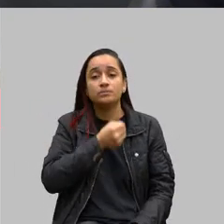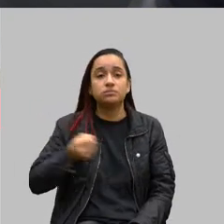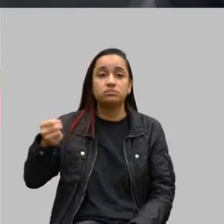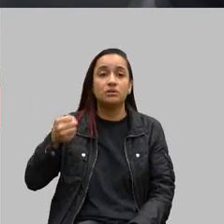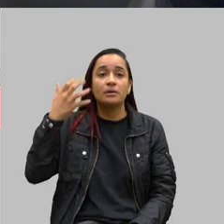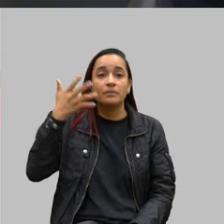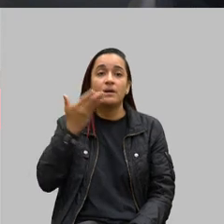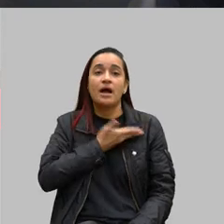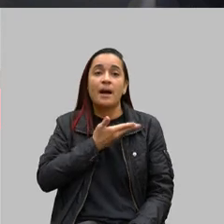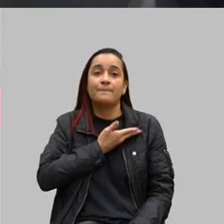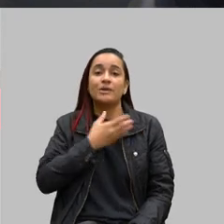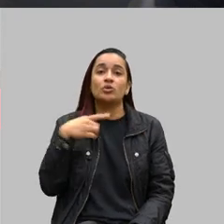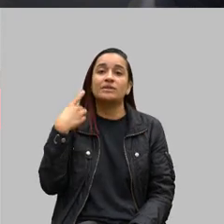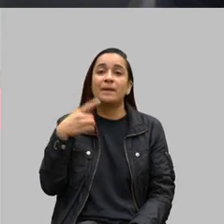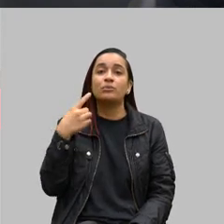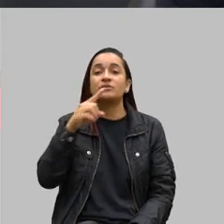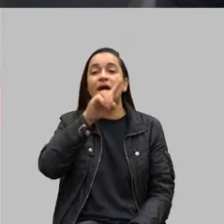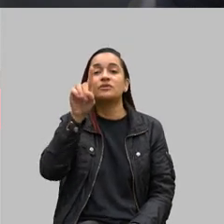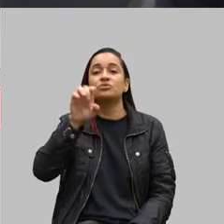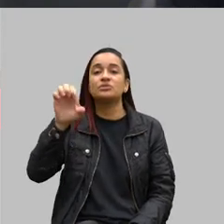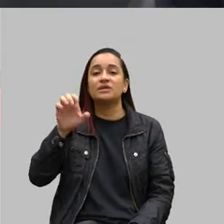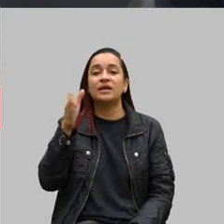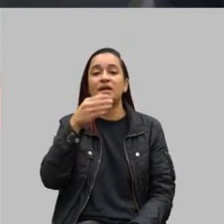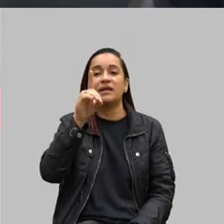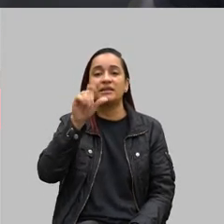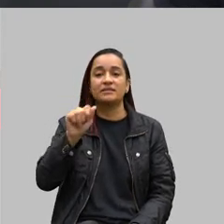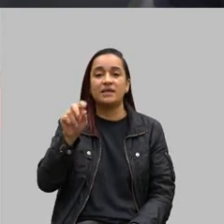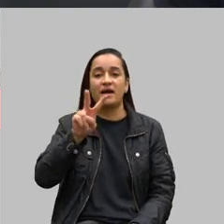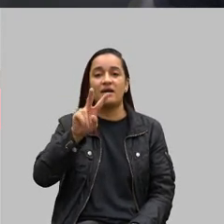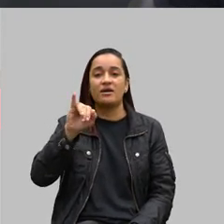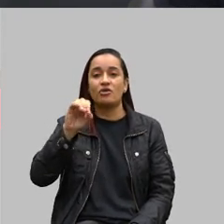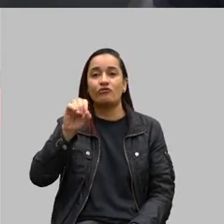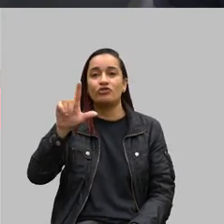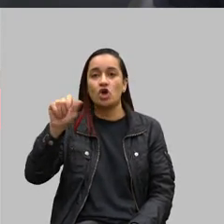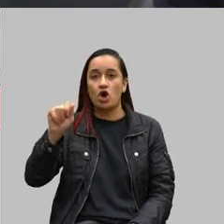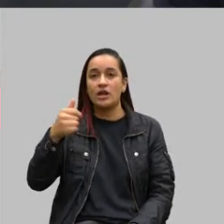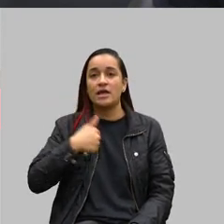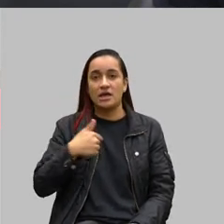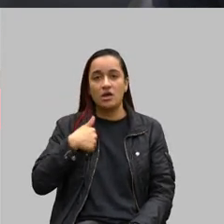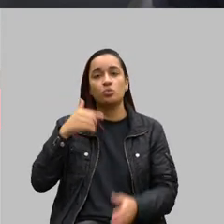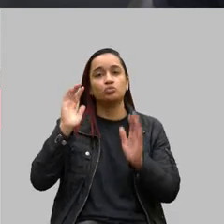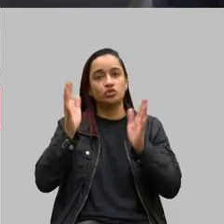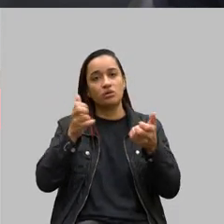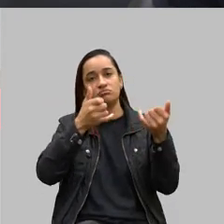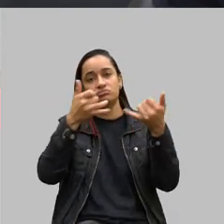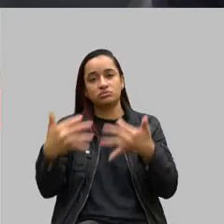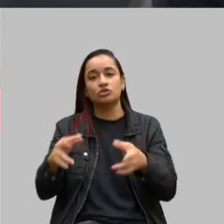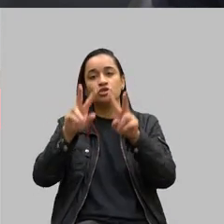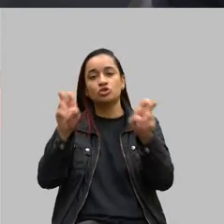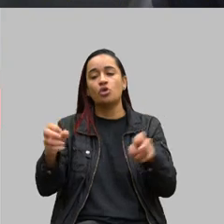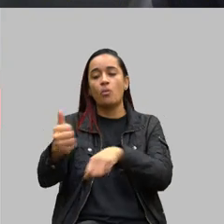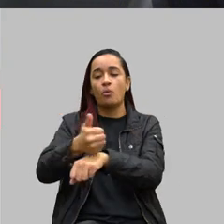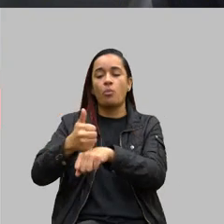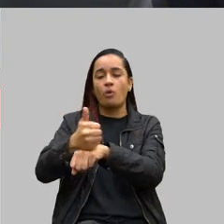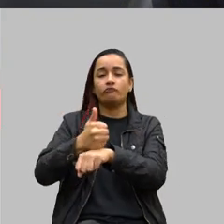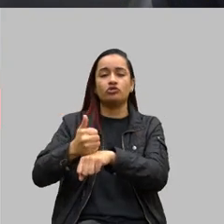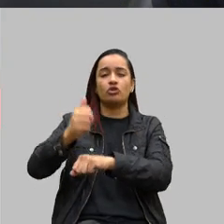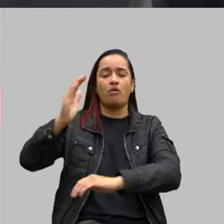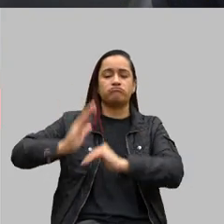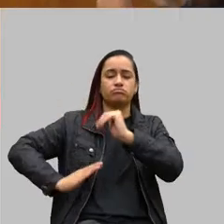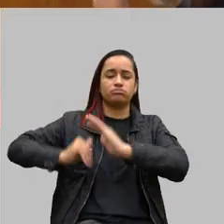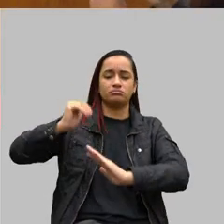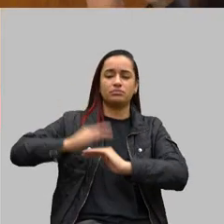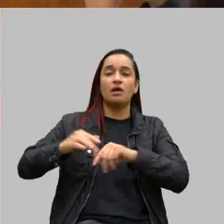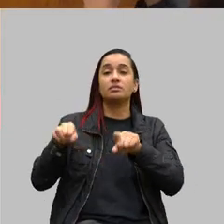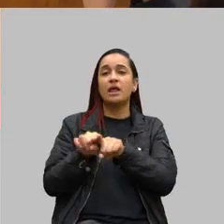deputado Zé laviola que eu aqui já explanei sobre a sua competência sobre o carinho que tem pela sua